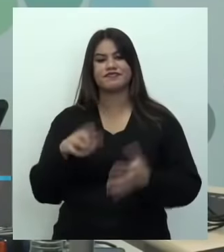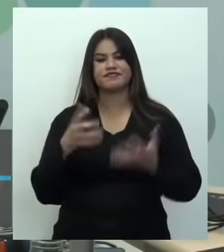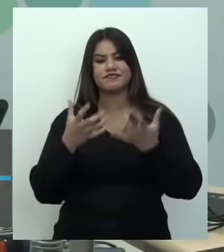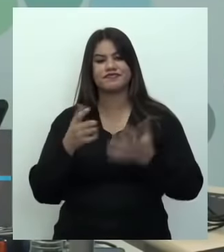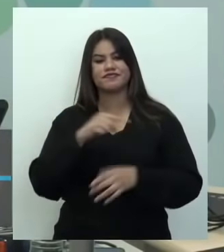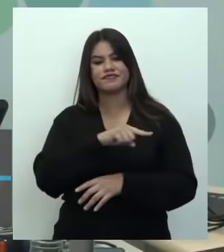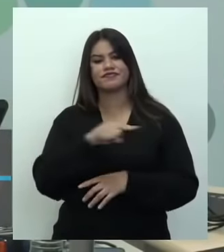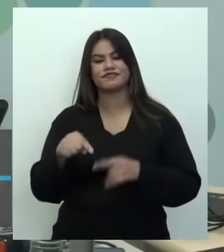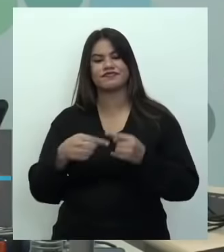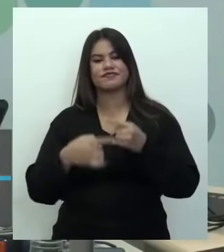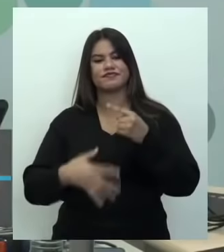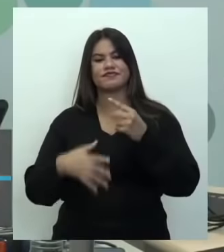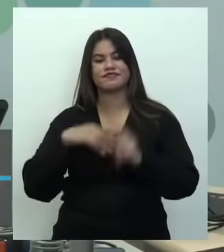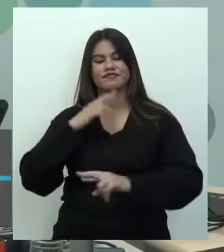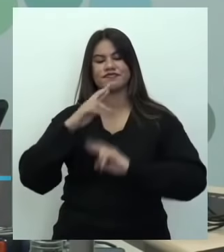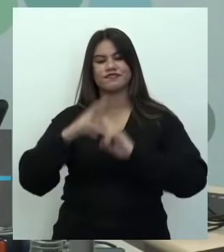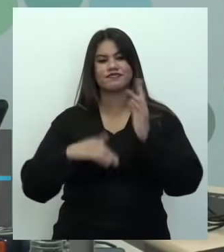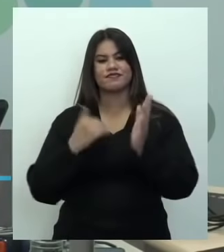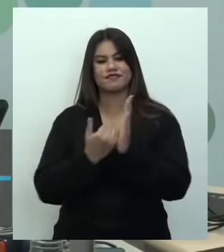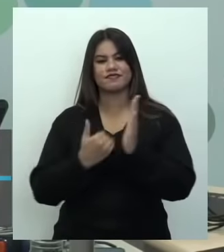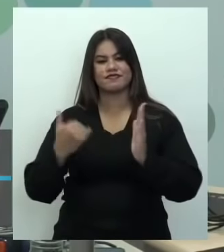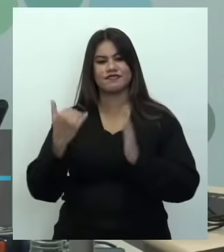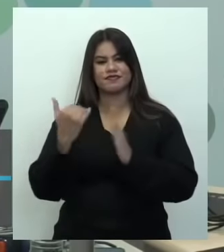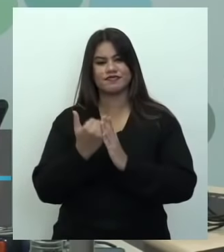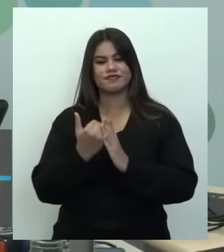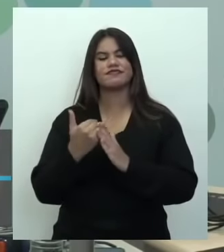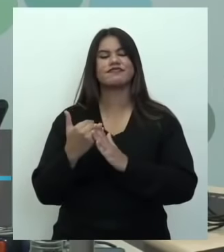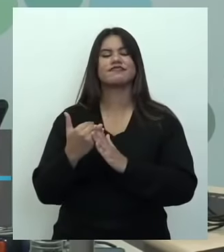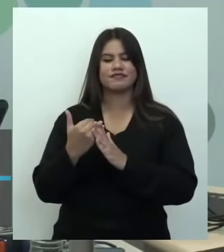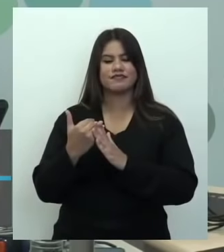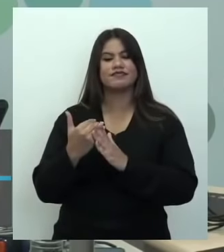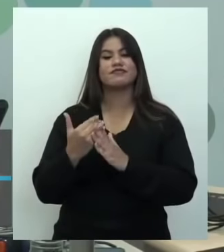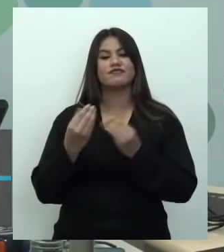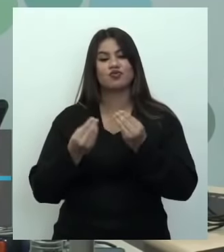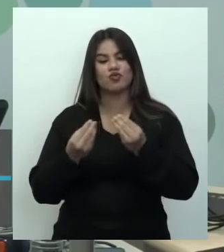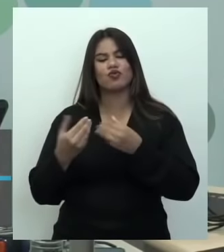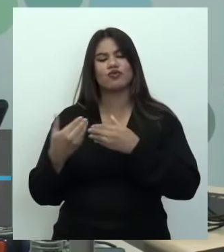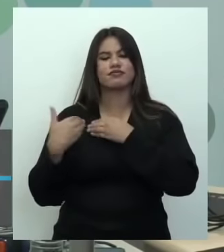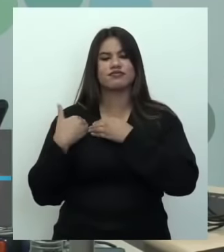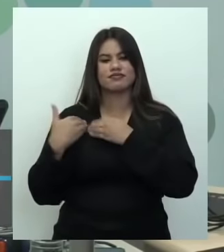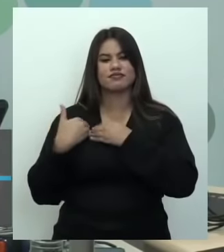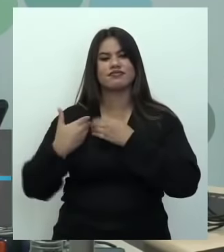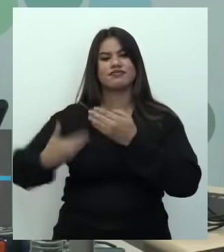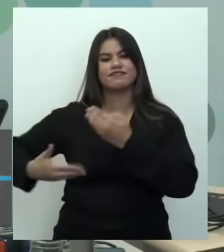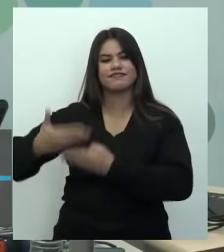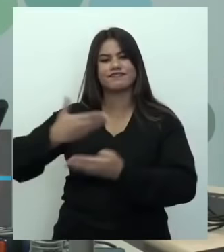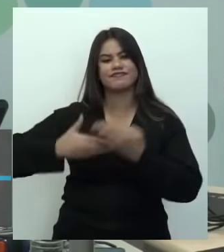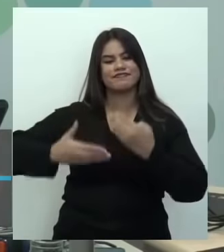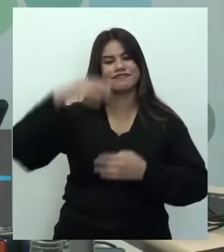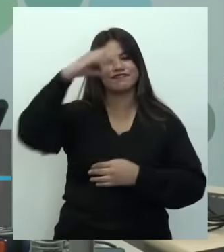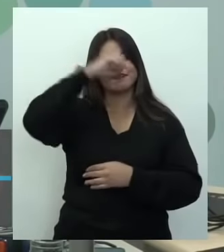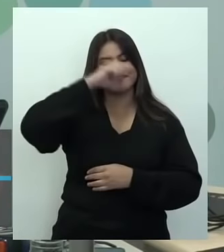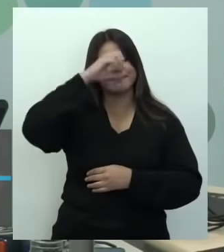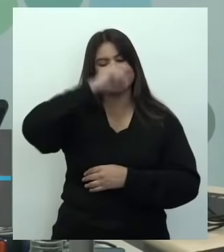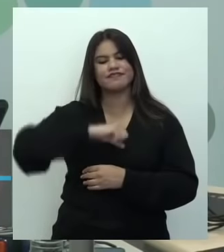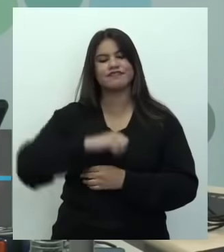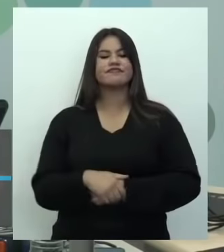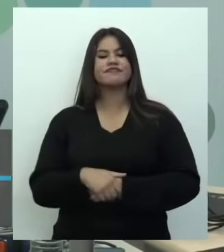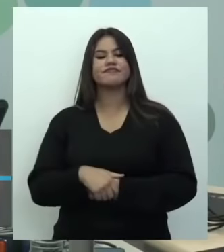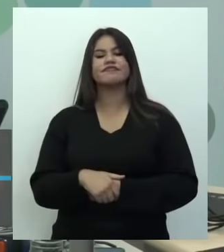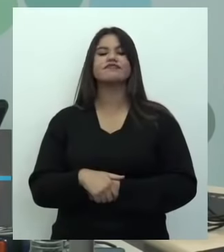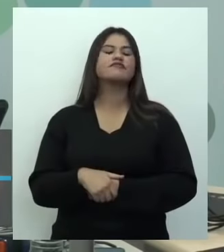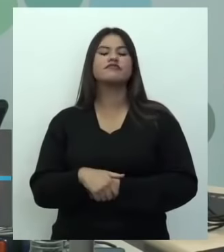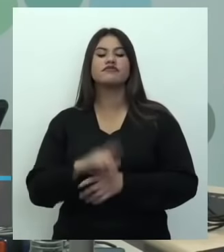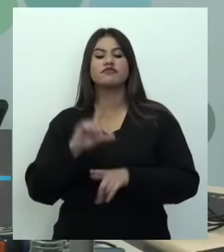continuem participando, cada vez com mais responsabilidade, para compartilhar conhecimentos. Então, eu vou destacar alguns nomes aqui, né,